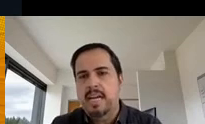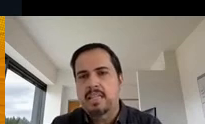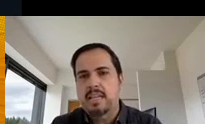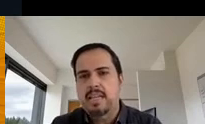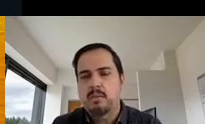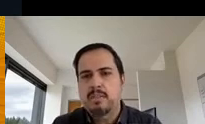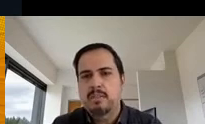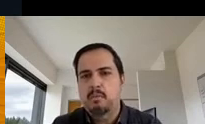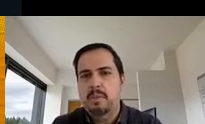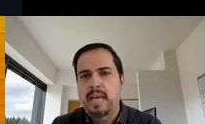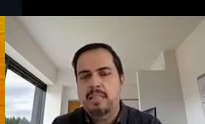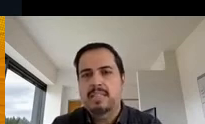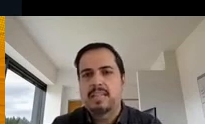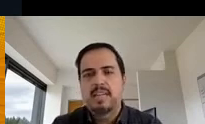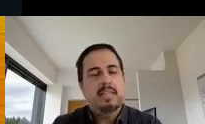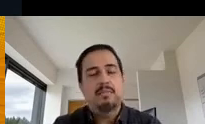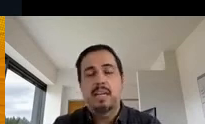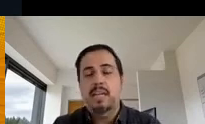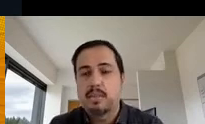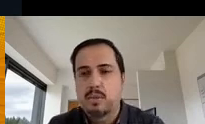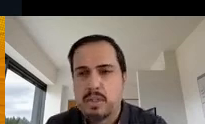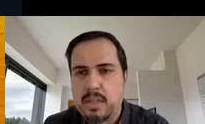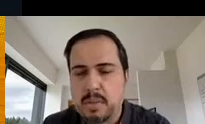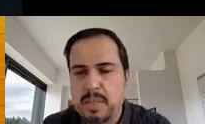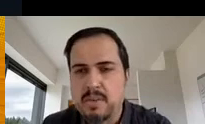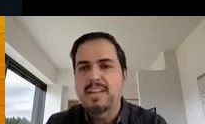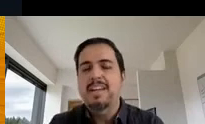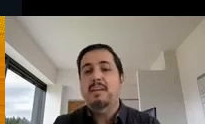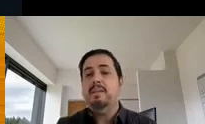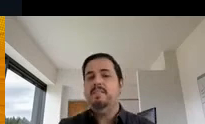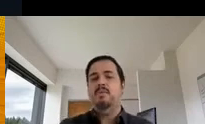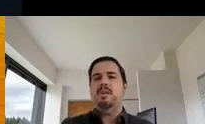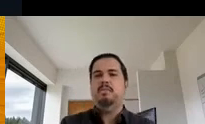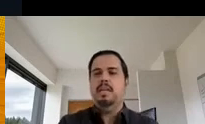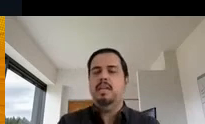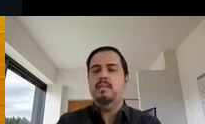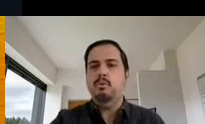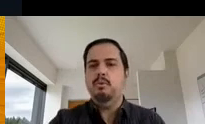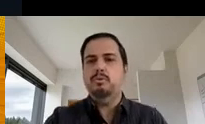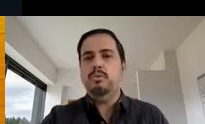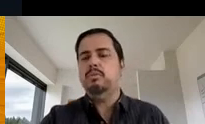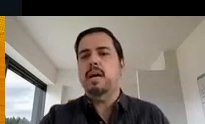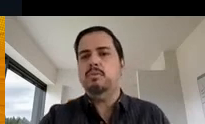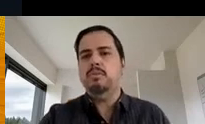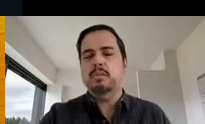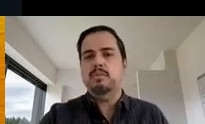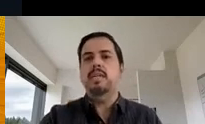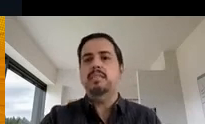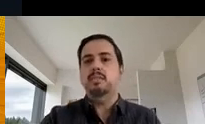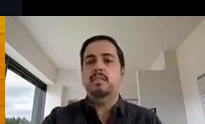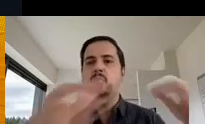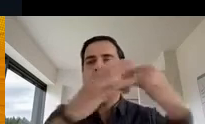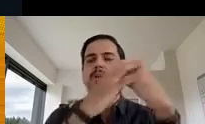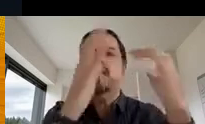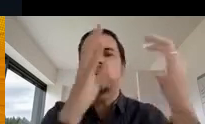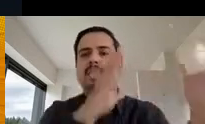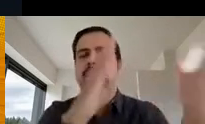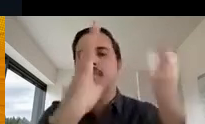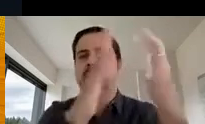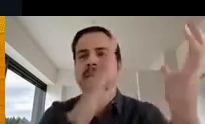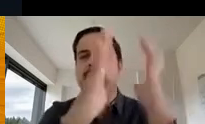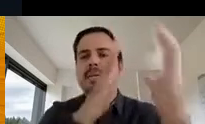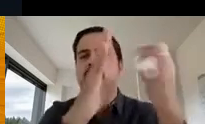Você navegar na internet é uma coisa super 10. Navegar nas redes sociais, perdão. Mas tem um lado tenebroso dos seus dados que estão ali, né? Então